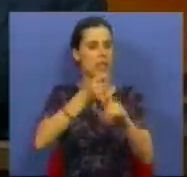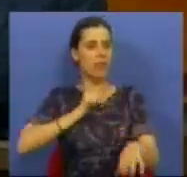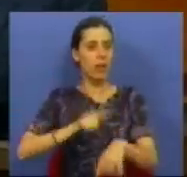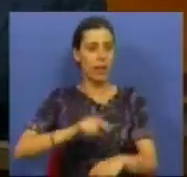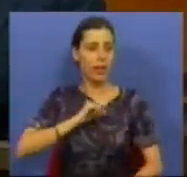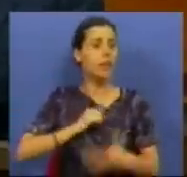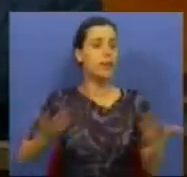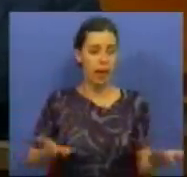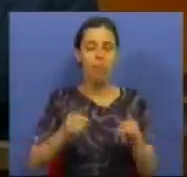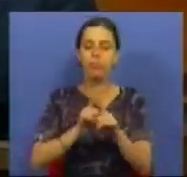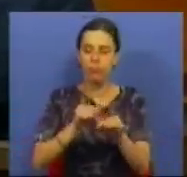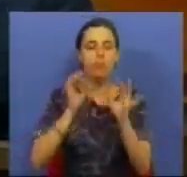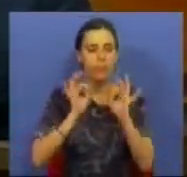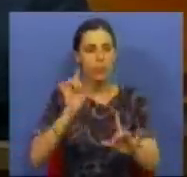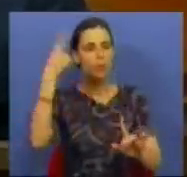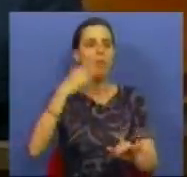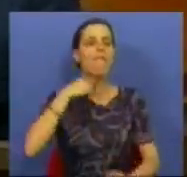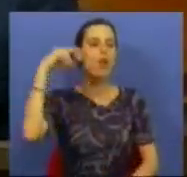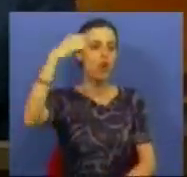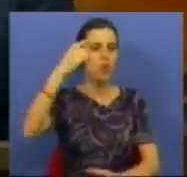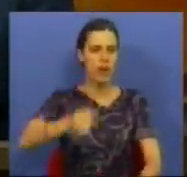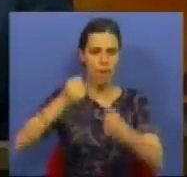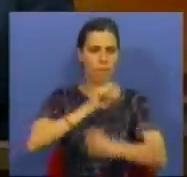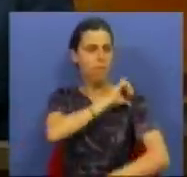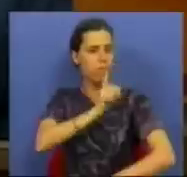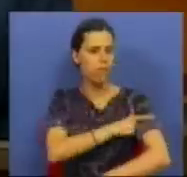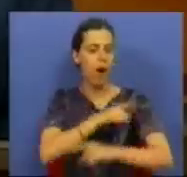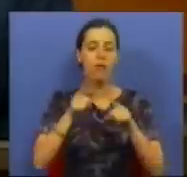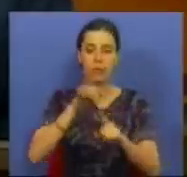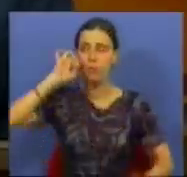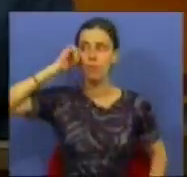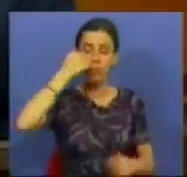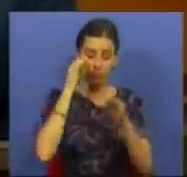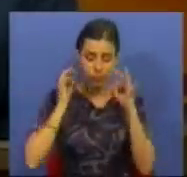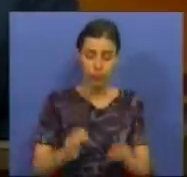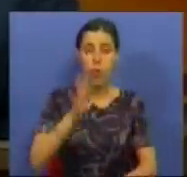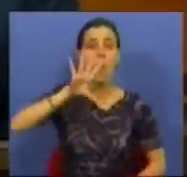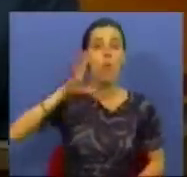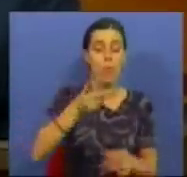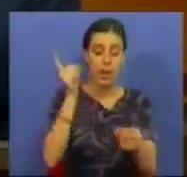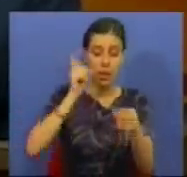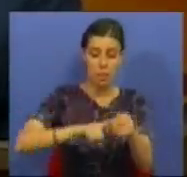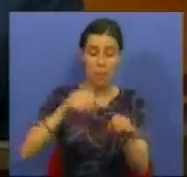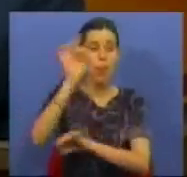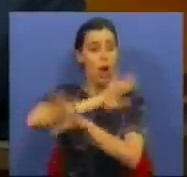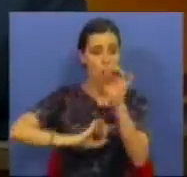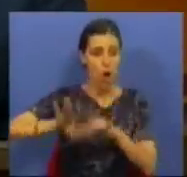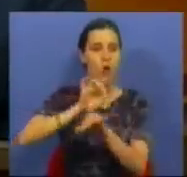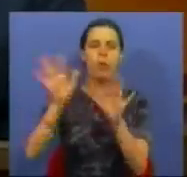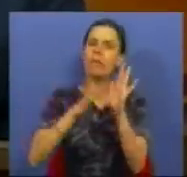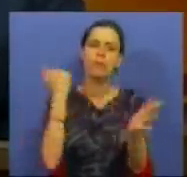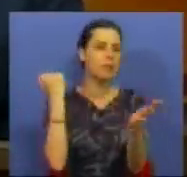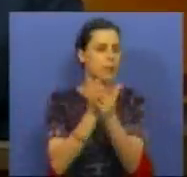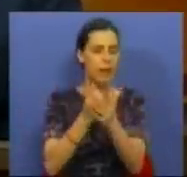não poderia deixar de ter tido como voz única e forte é que um ataque a um país membro do euro é